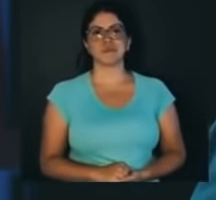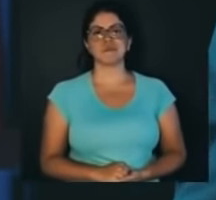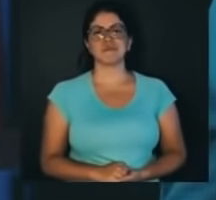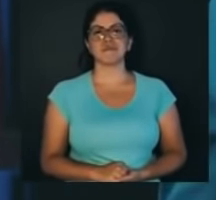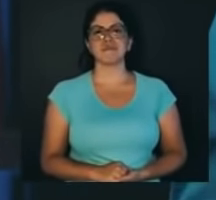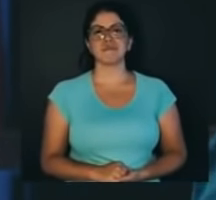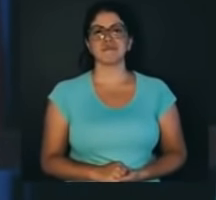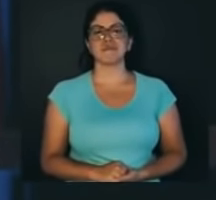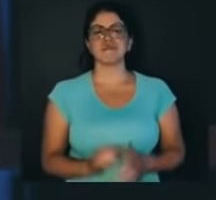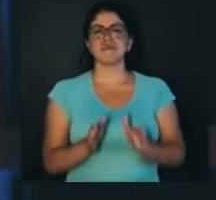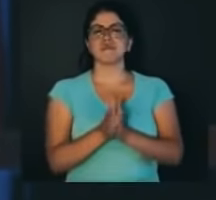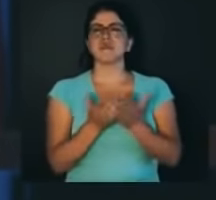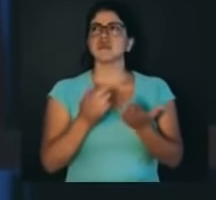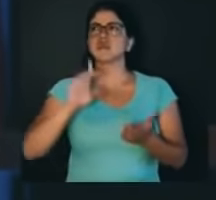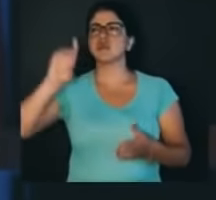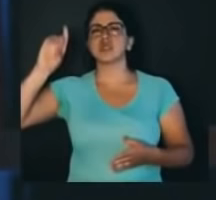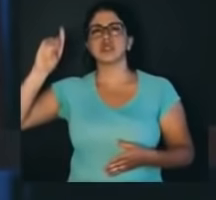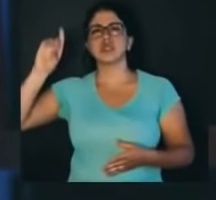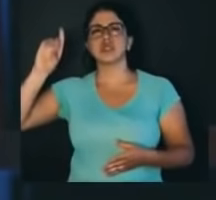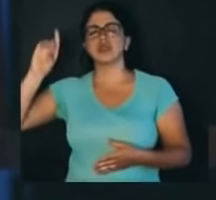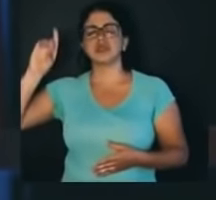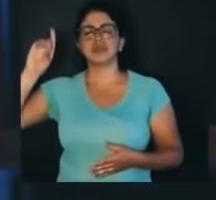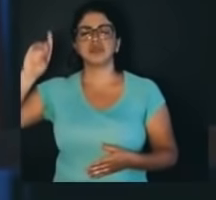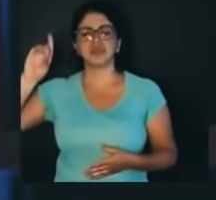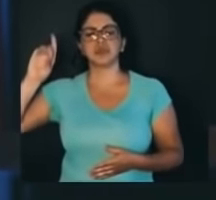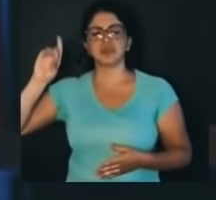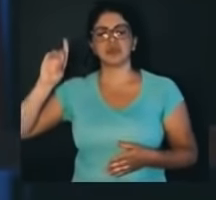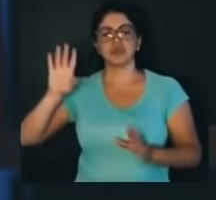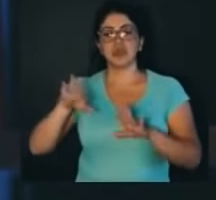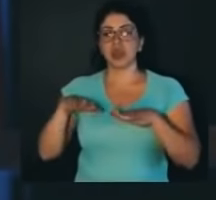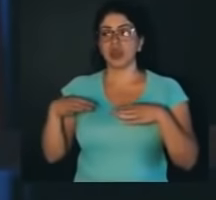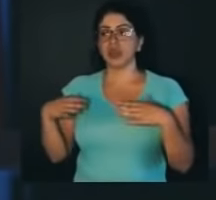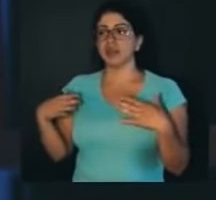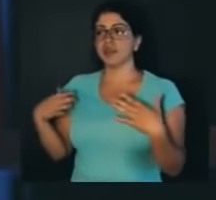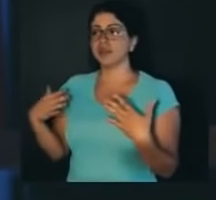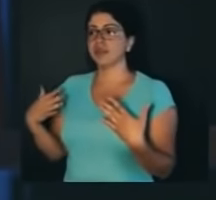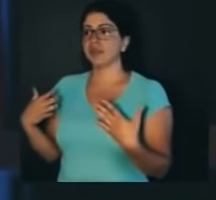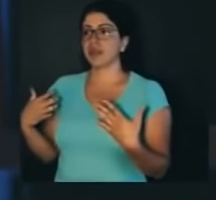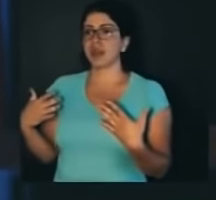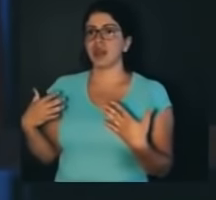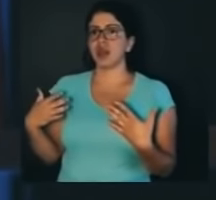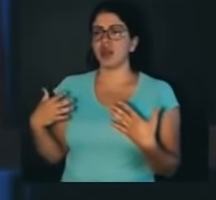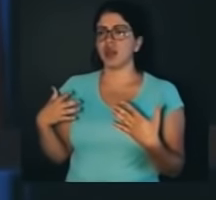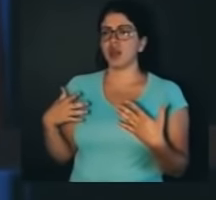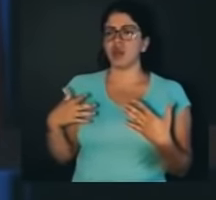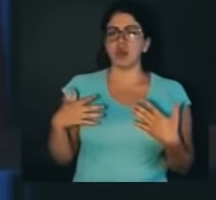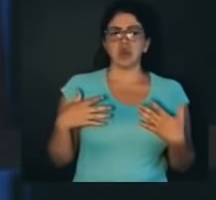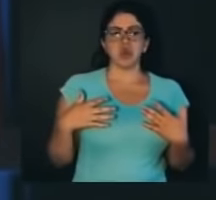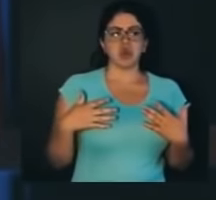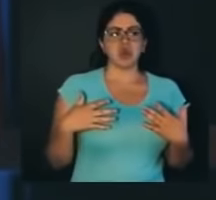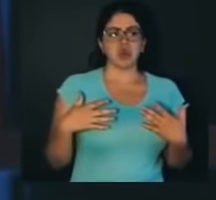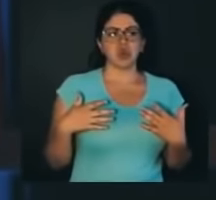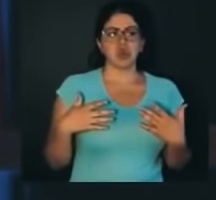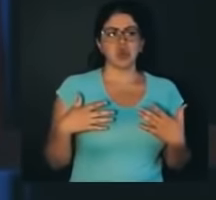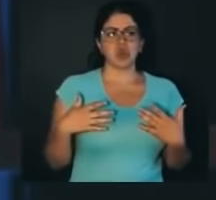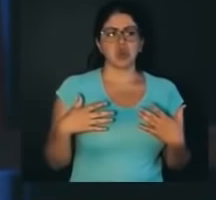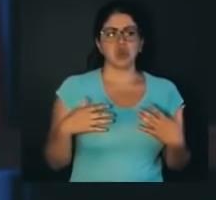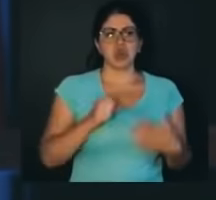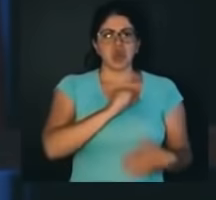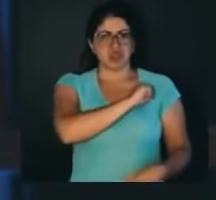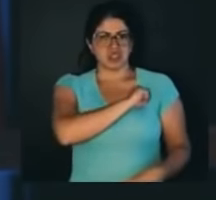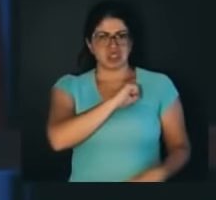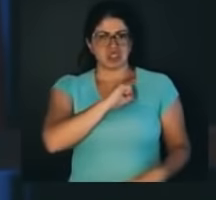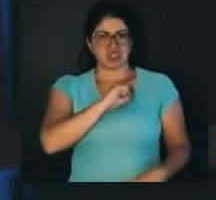Diz assim a palavra do Senhor: então vieram de Jerusalém a Jesus alguns fariseus e escribas e